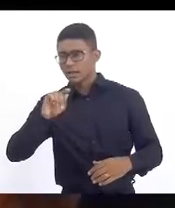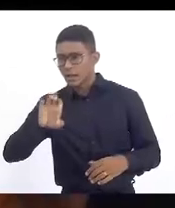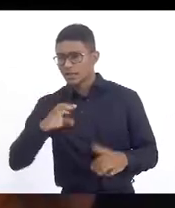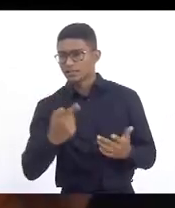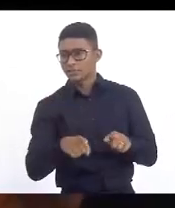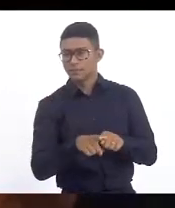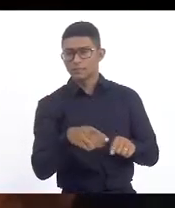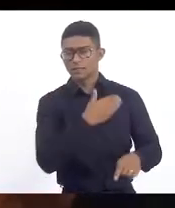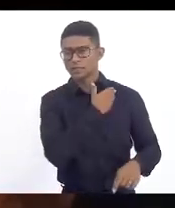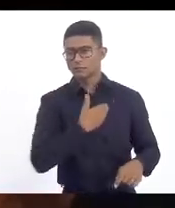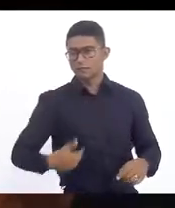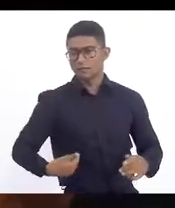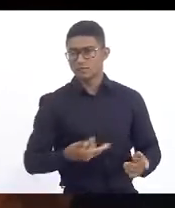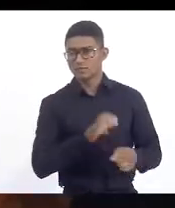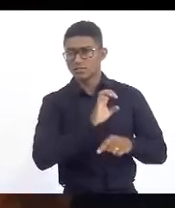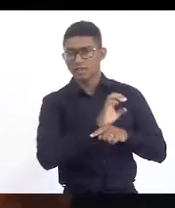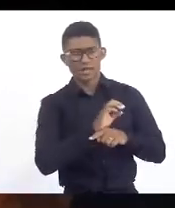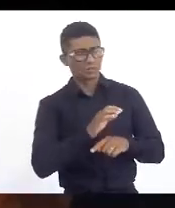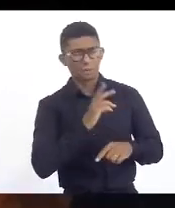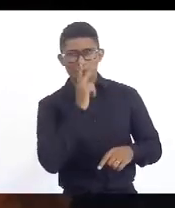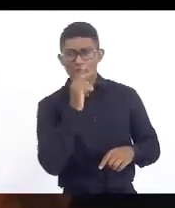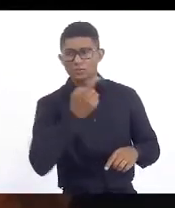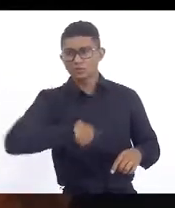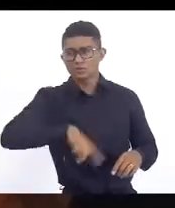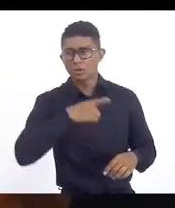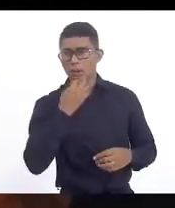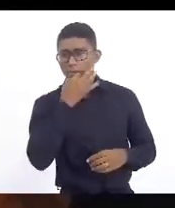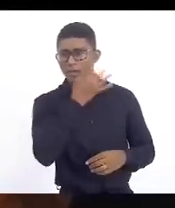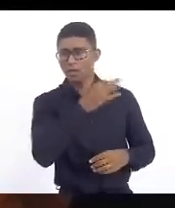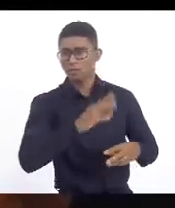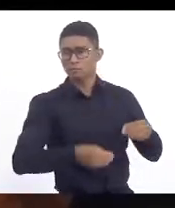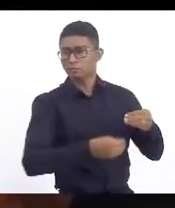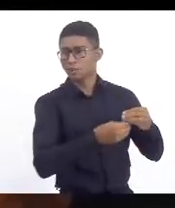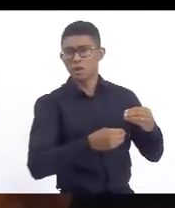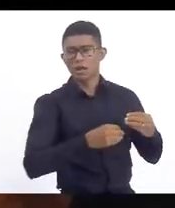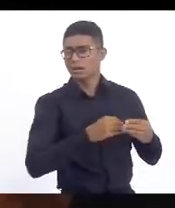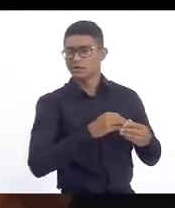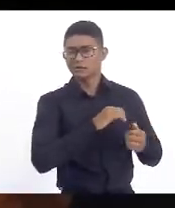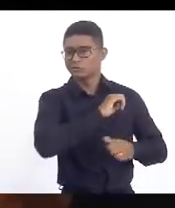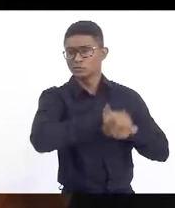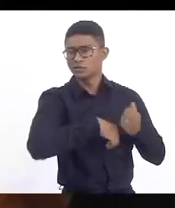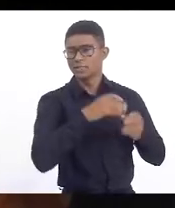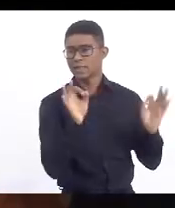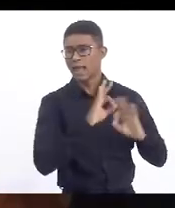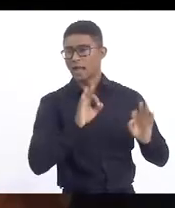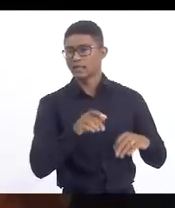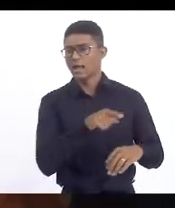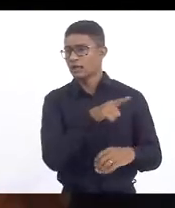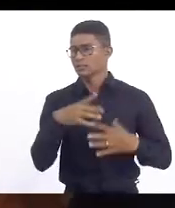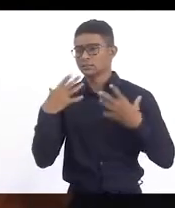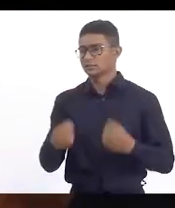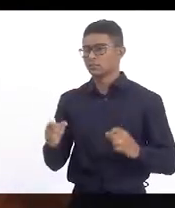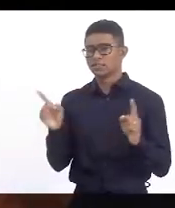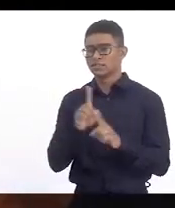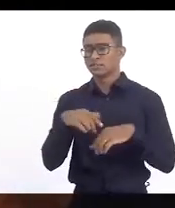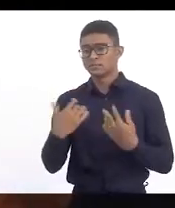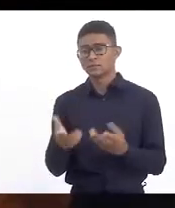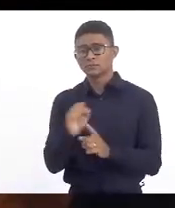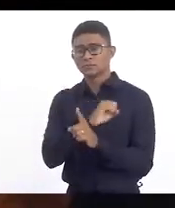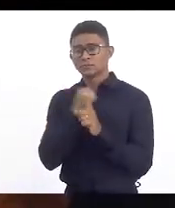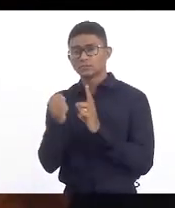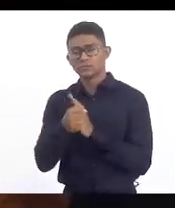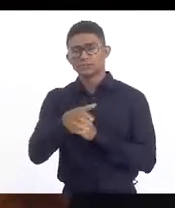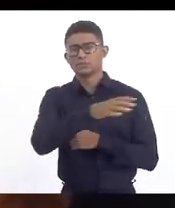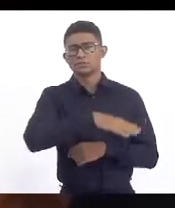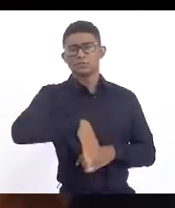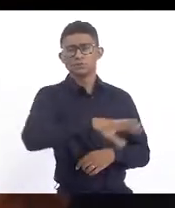as reuniões acontecem, as propostas acontecem, mas aí vem o INEA, passa por cima, ou vem o Estado, passa por cima. E a sociedade fica lá se